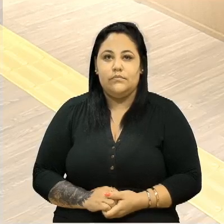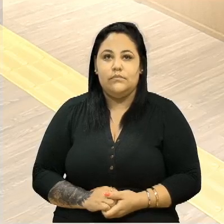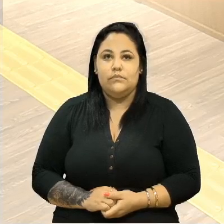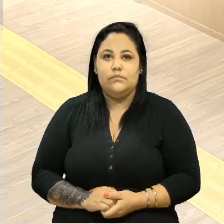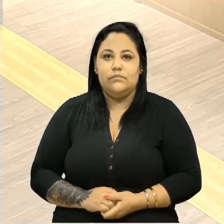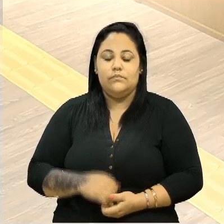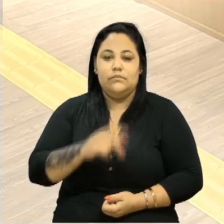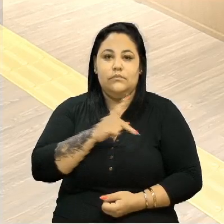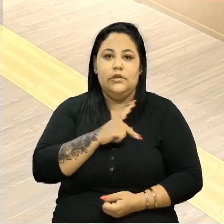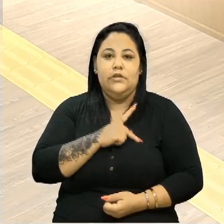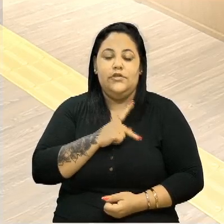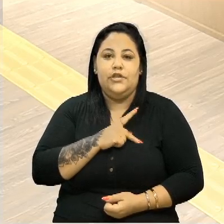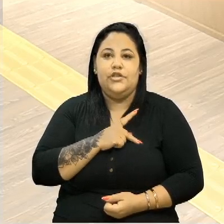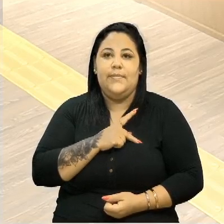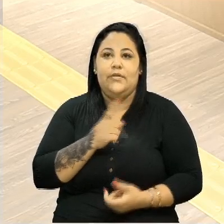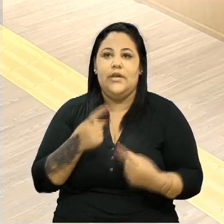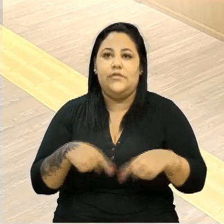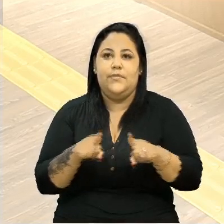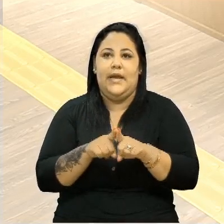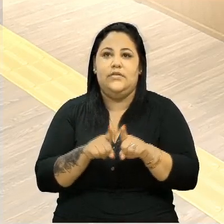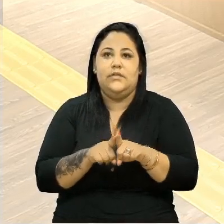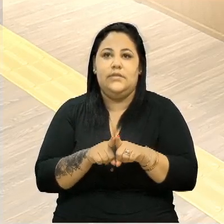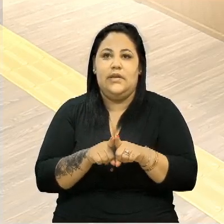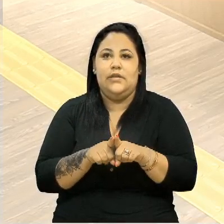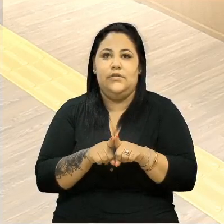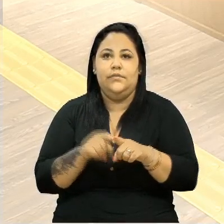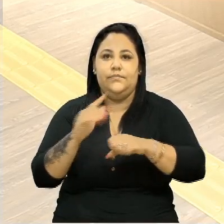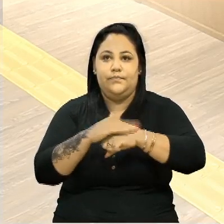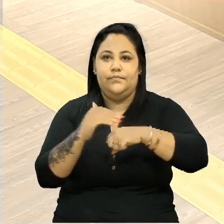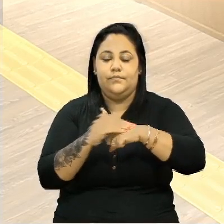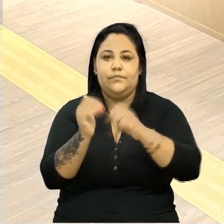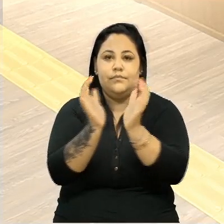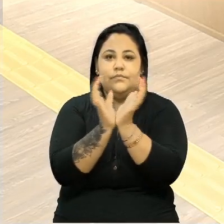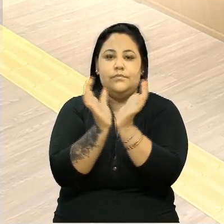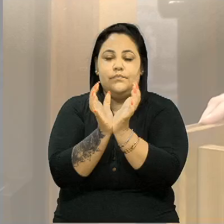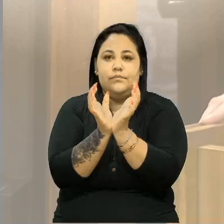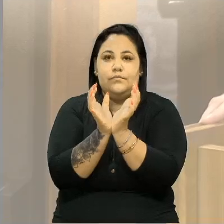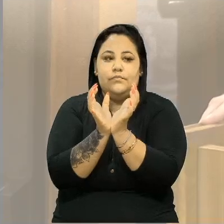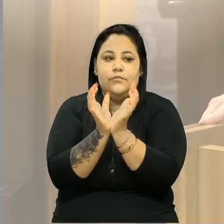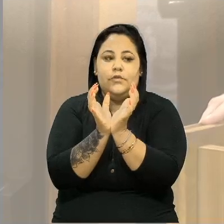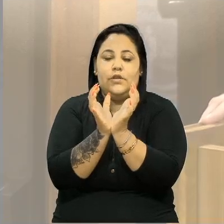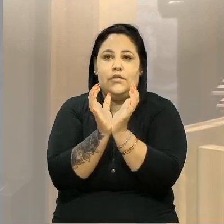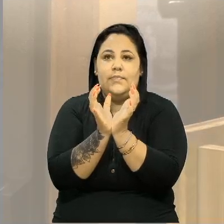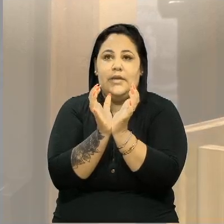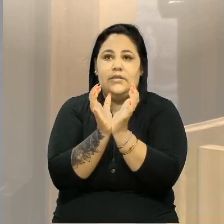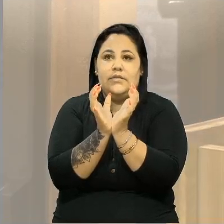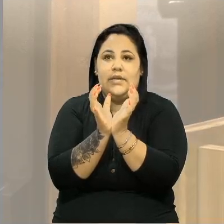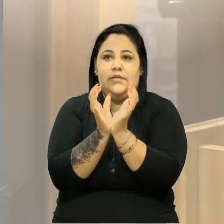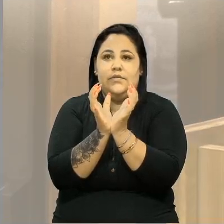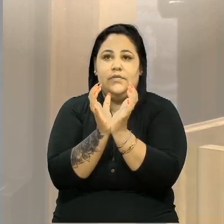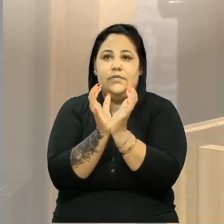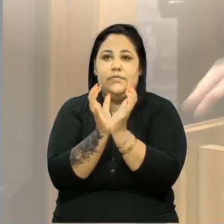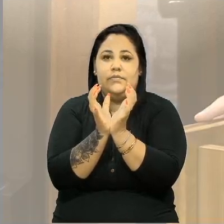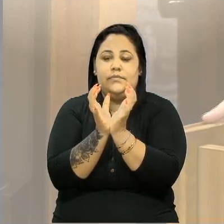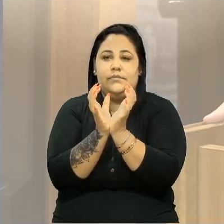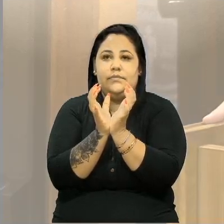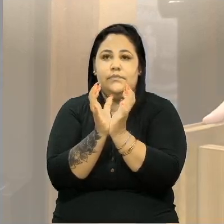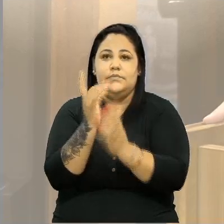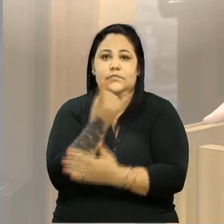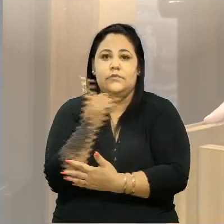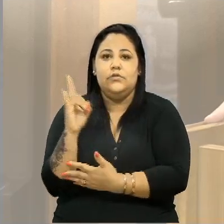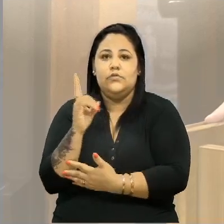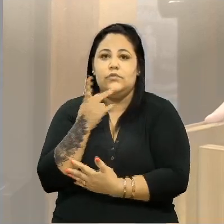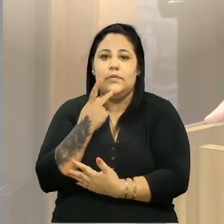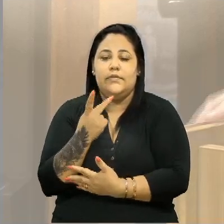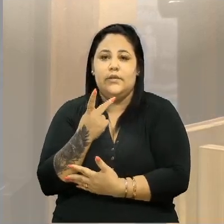Senhora presidente, caros colegas, talvez possa ser a minha última fala aqui